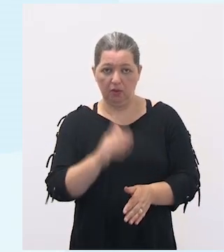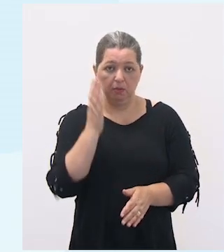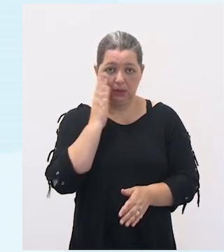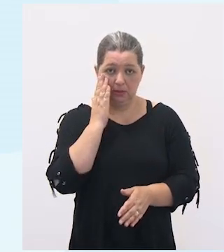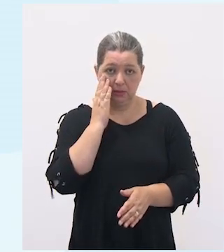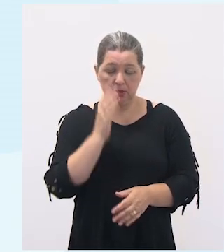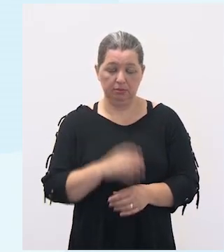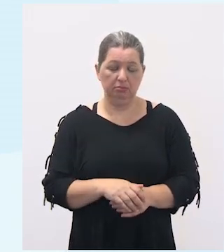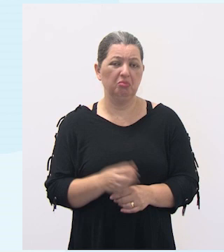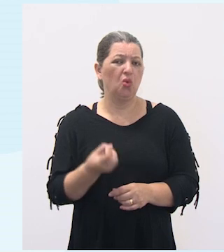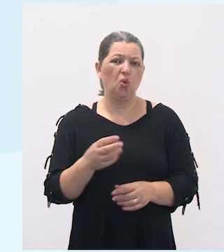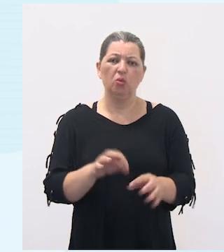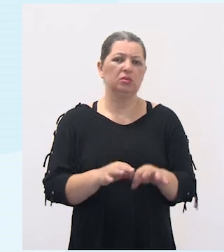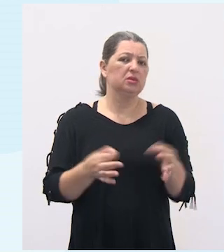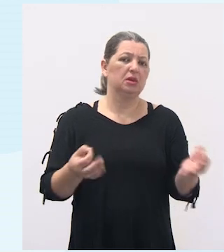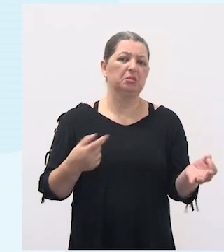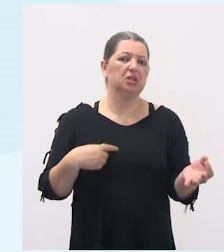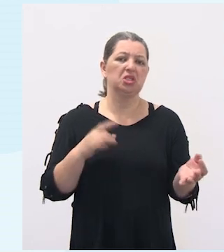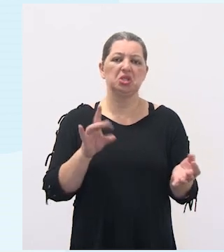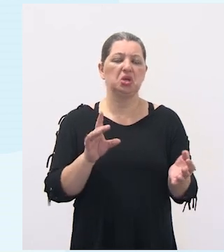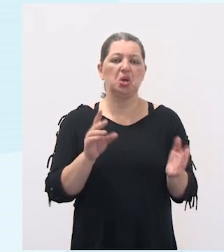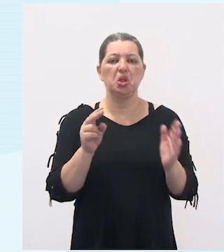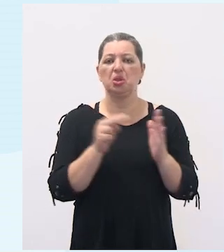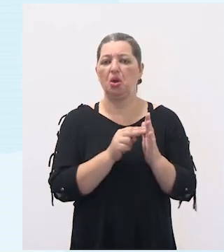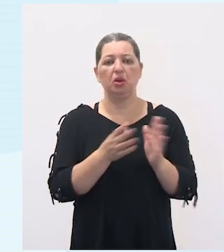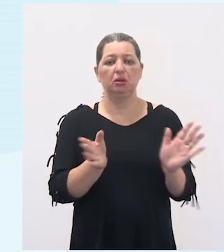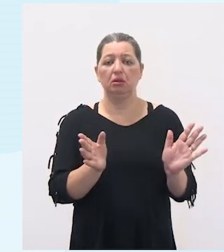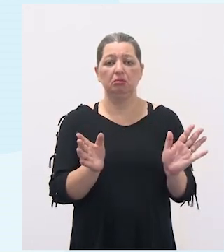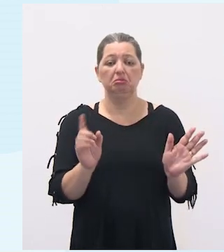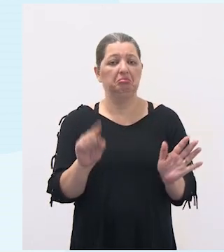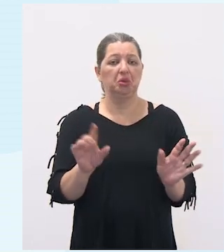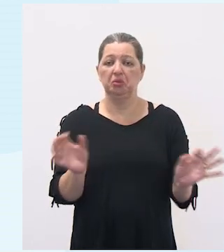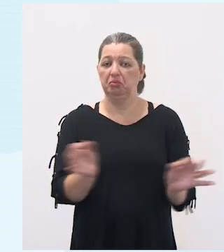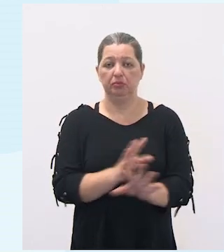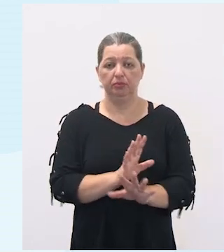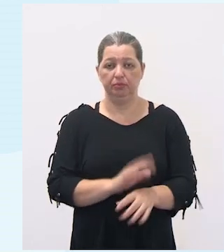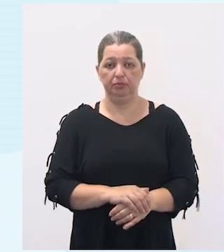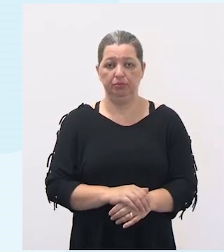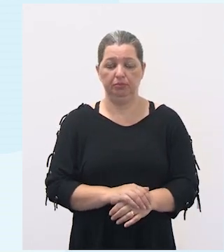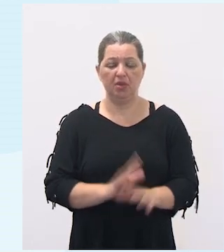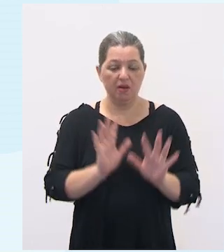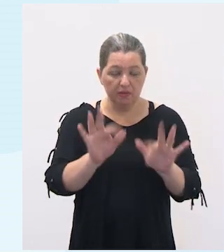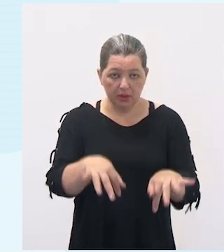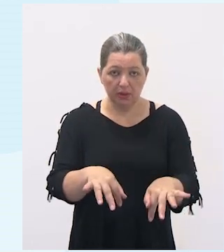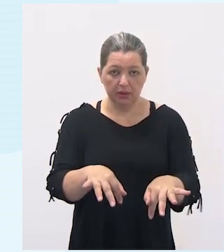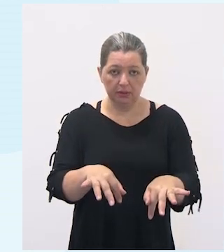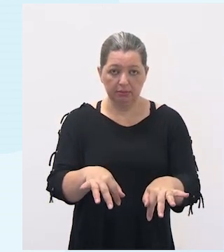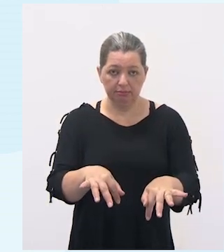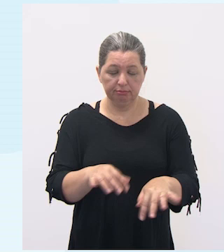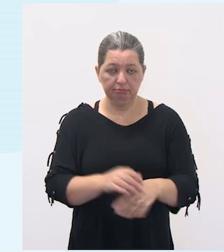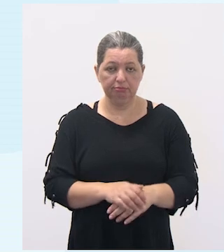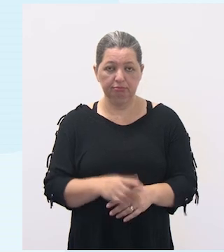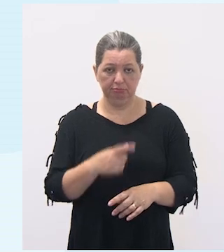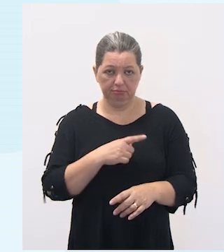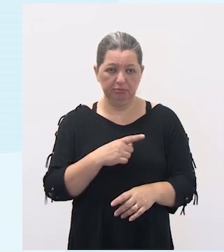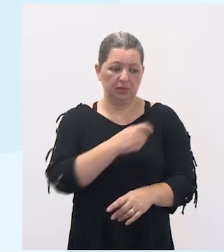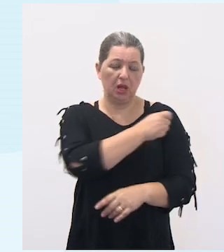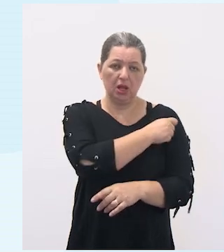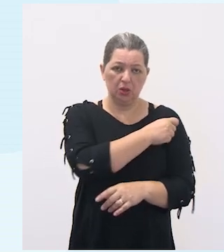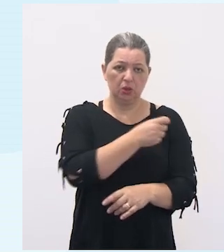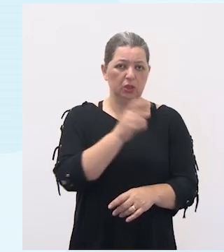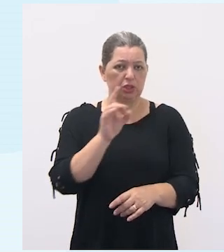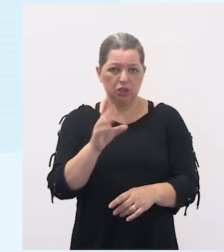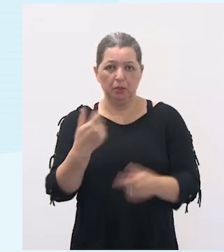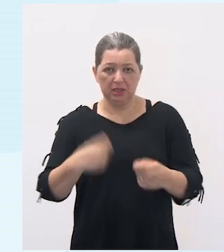Ou a gente tem simplesmente dado uma nota e ponto? Né? A avaliação termina quando meu aluno tem uma